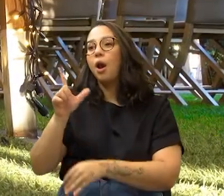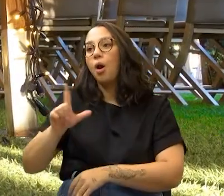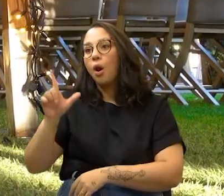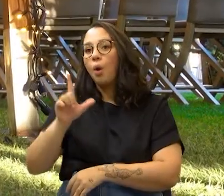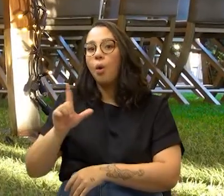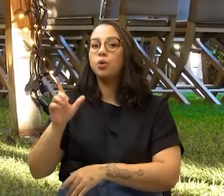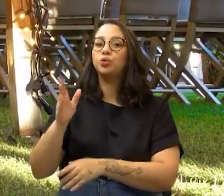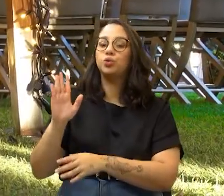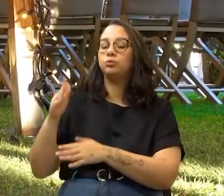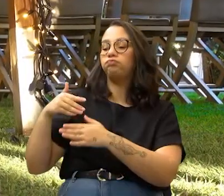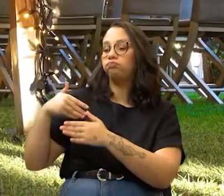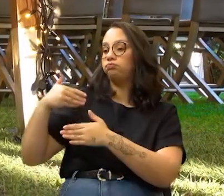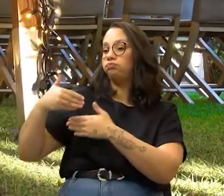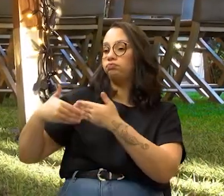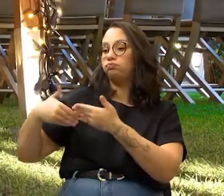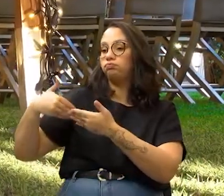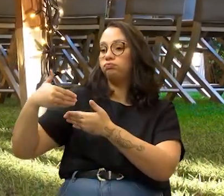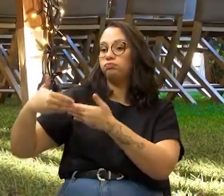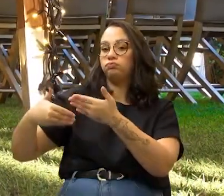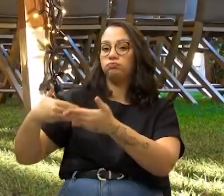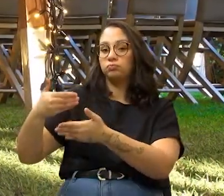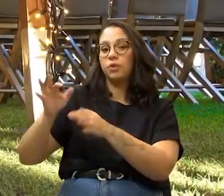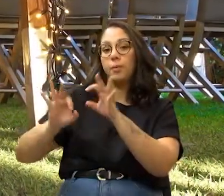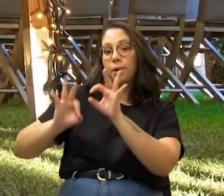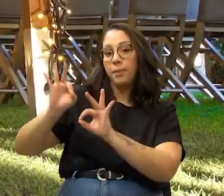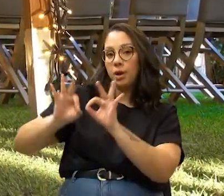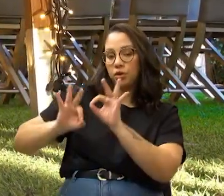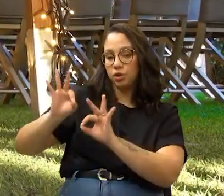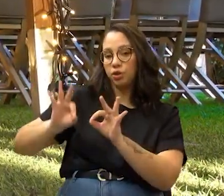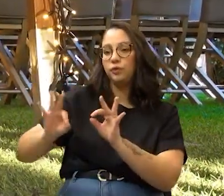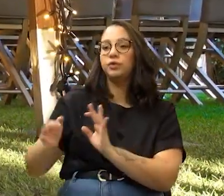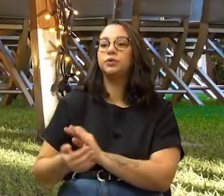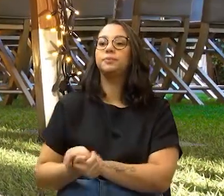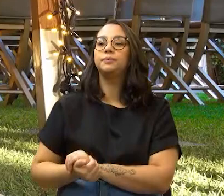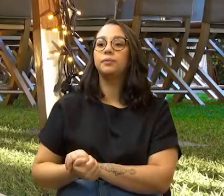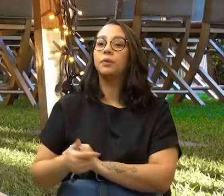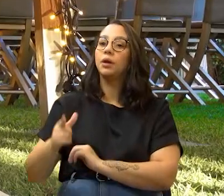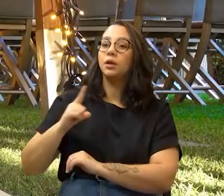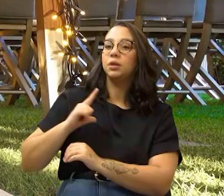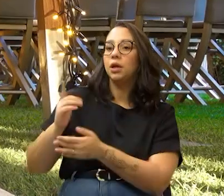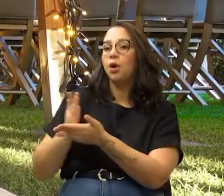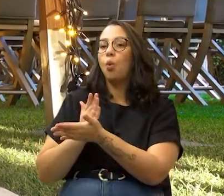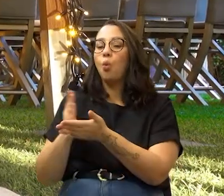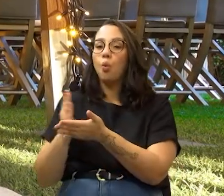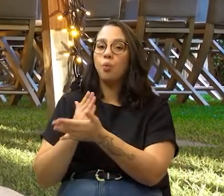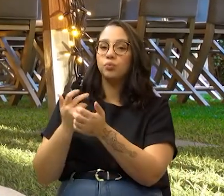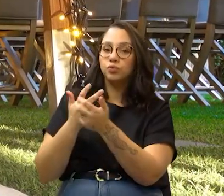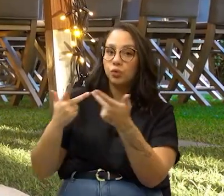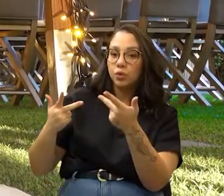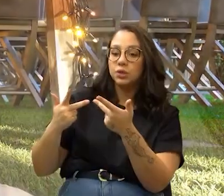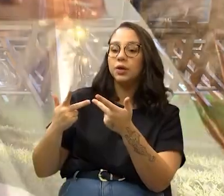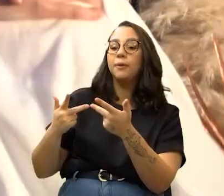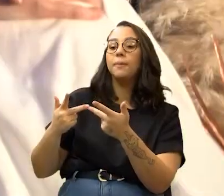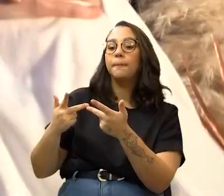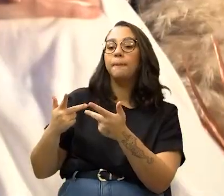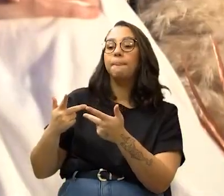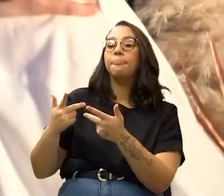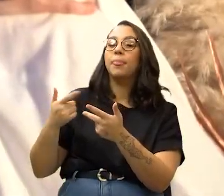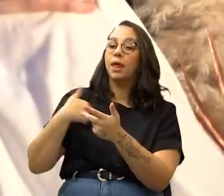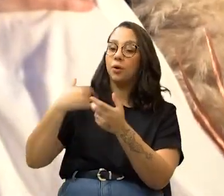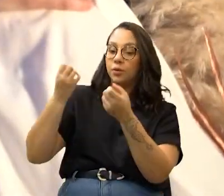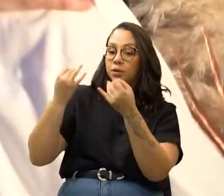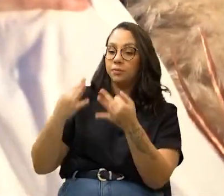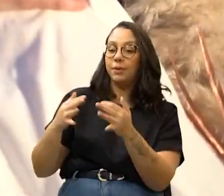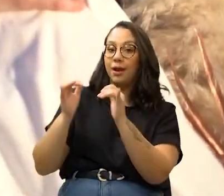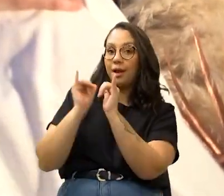que no meio, no decorrer aí dos preparativos, ocorrem algumas adversidades, assim como eu